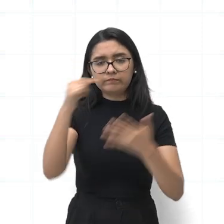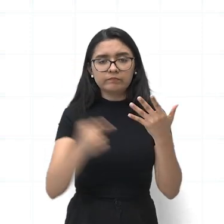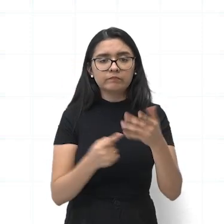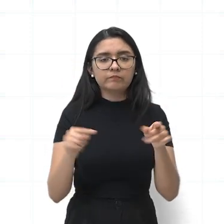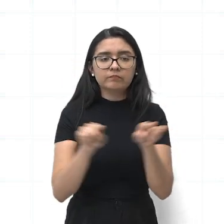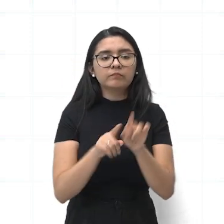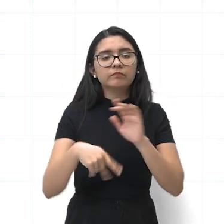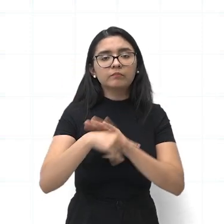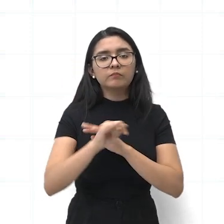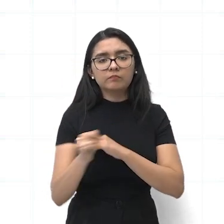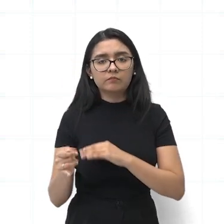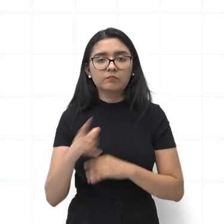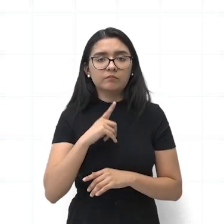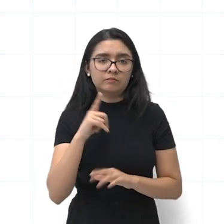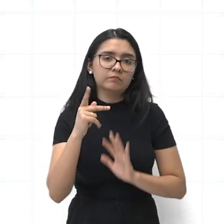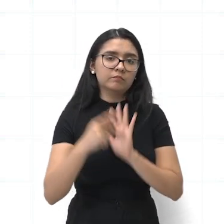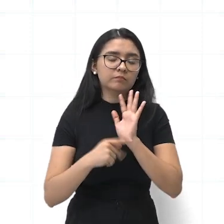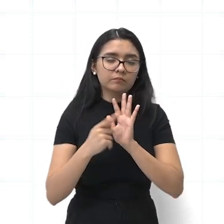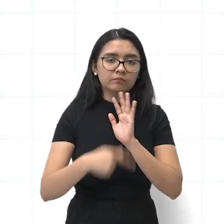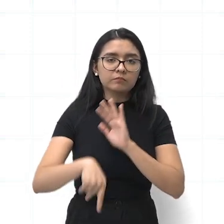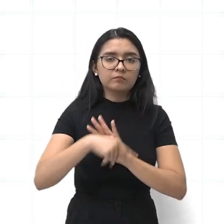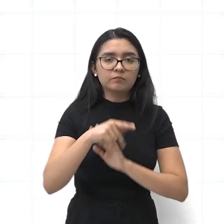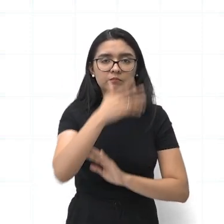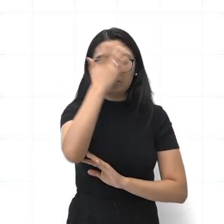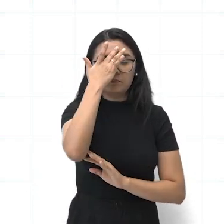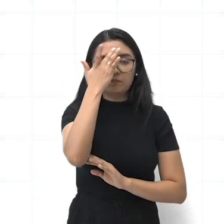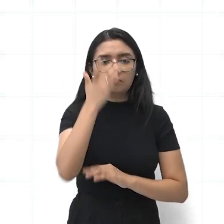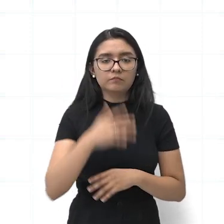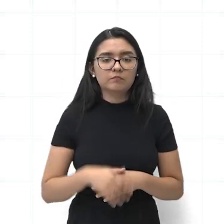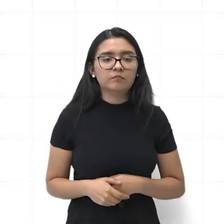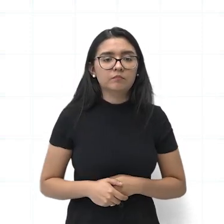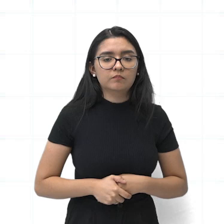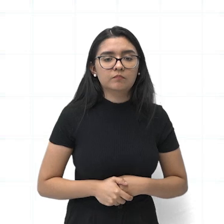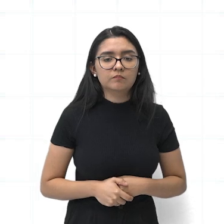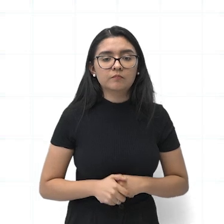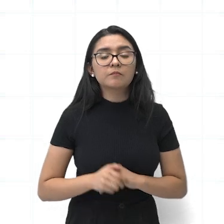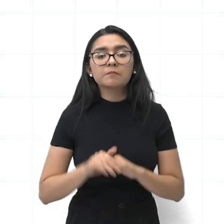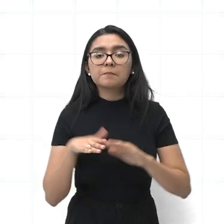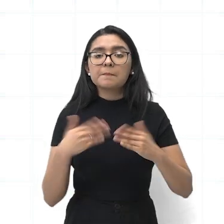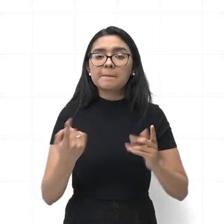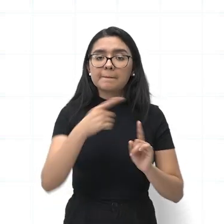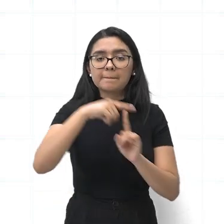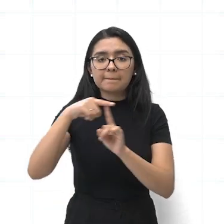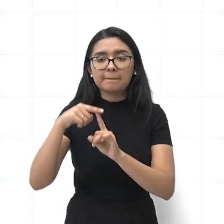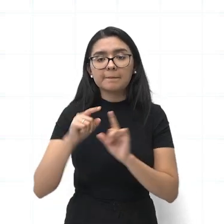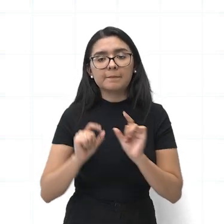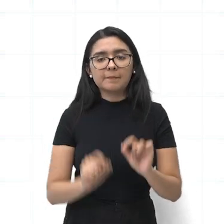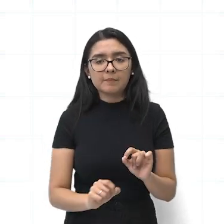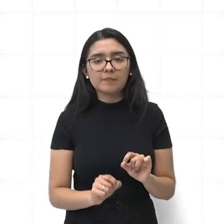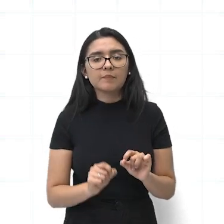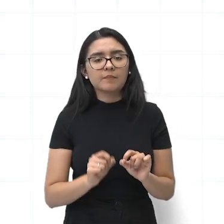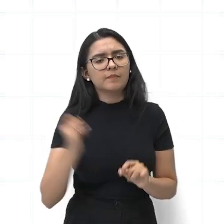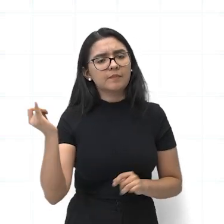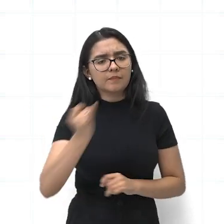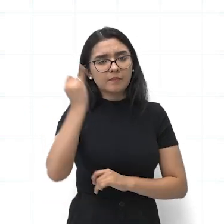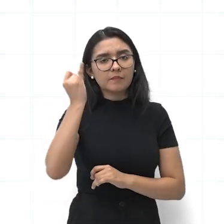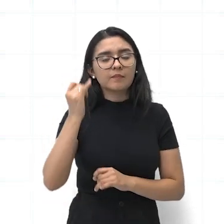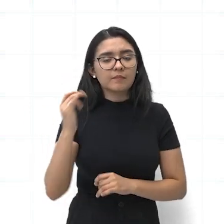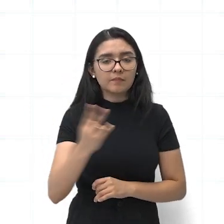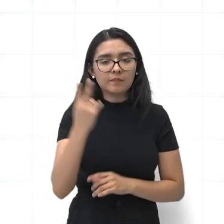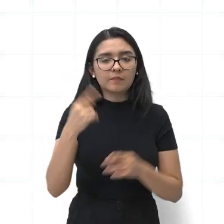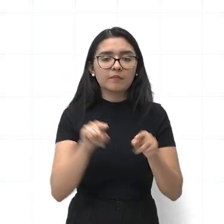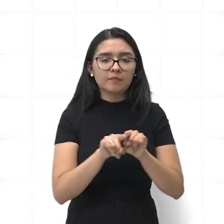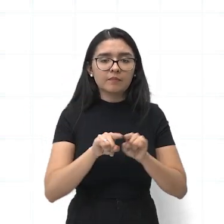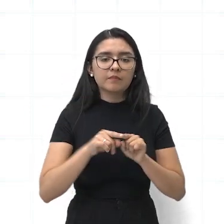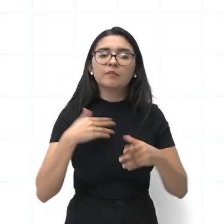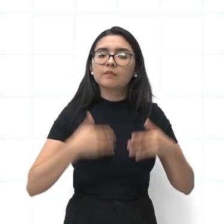potentes e que geram aí uma pontuação para o atleta, ok? Essa modalidade ela é riquíssima e valiosa, traz um repertório